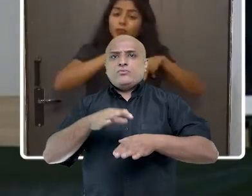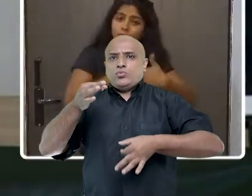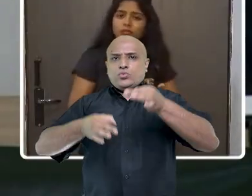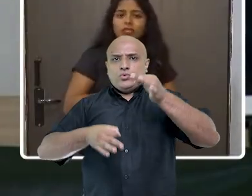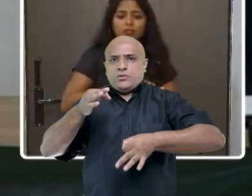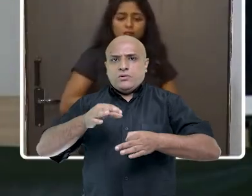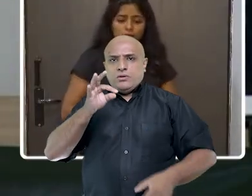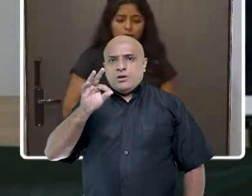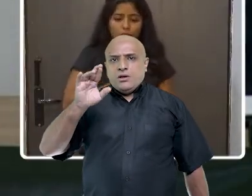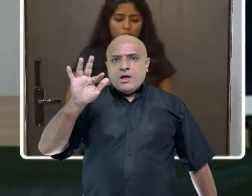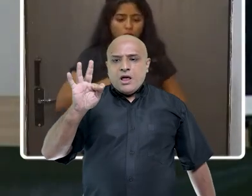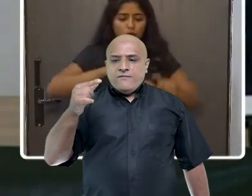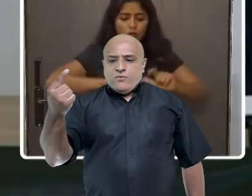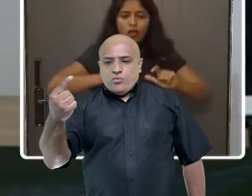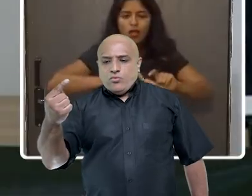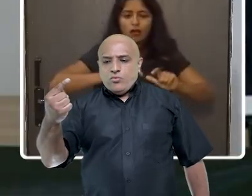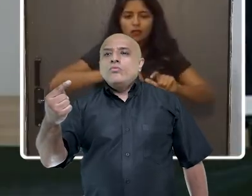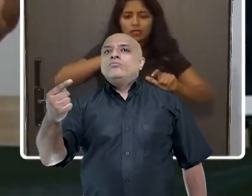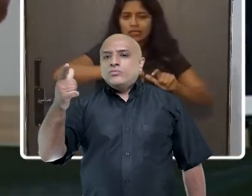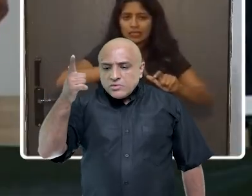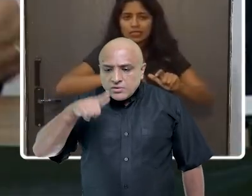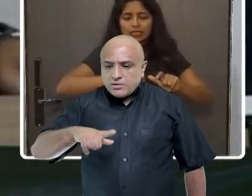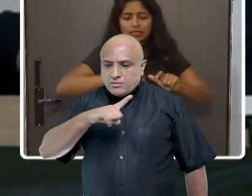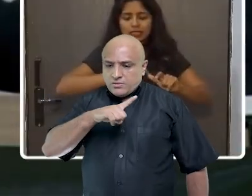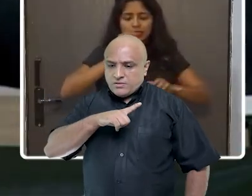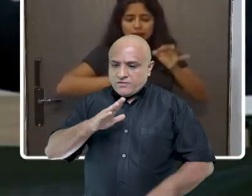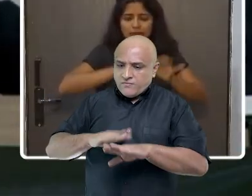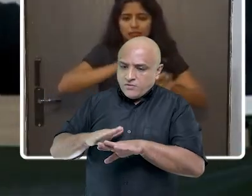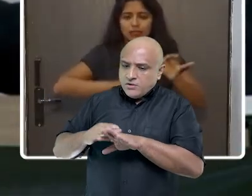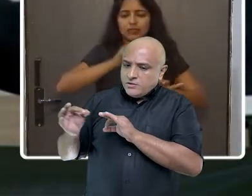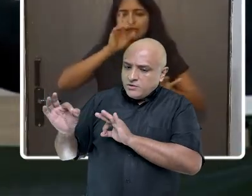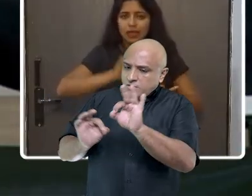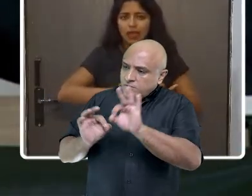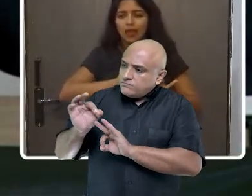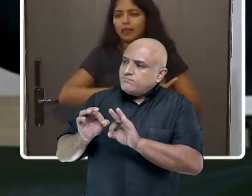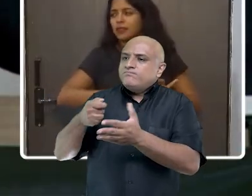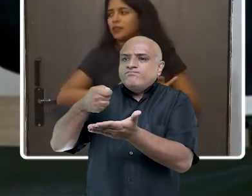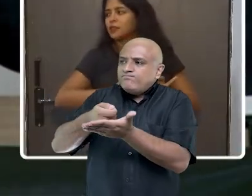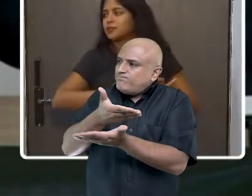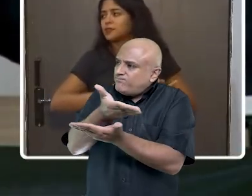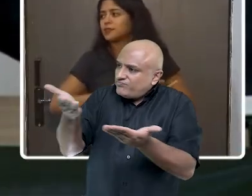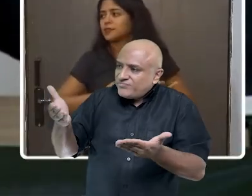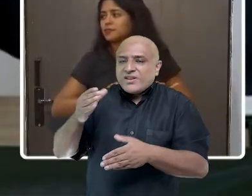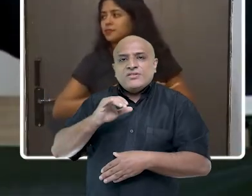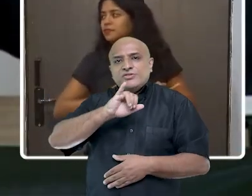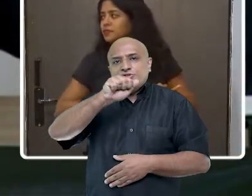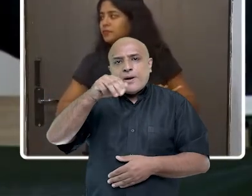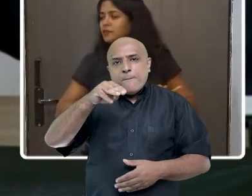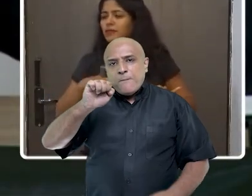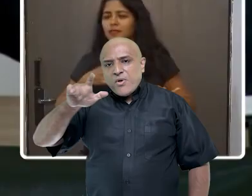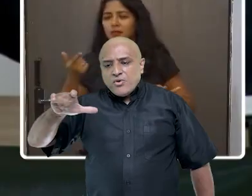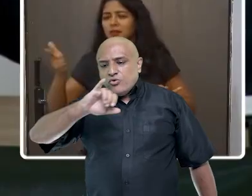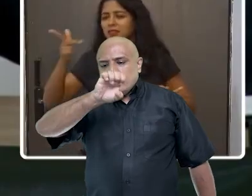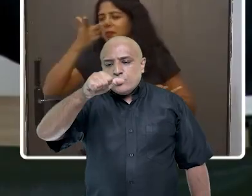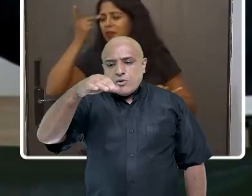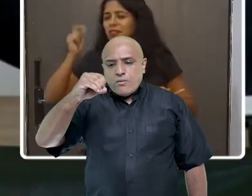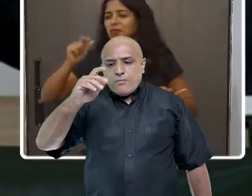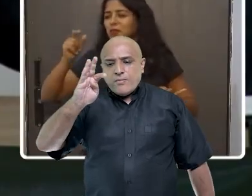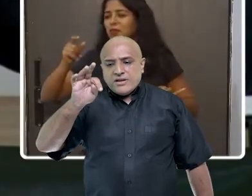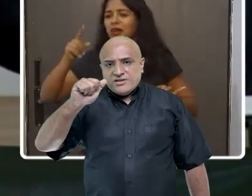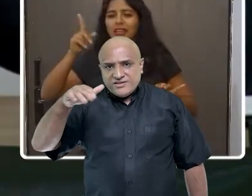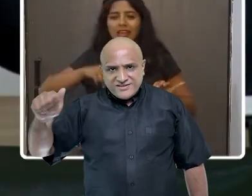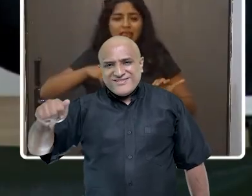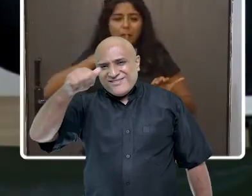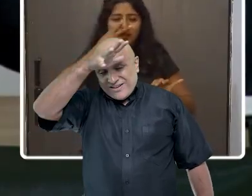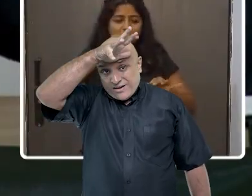Primeira Região possa ser chamado, fez com que ele pudesse ser chamado, por obra e graça do Jamil e do João Batista, o Tribunal da